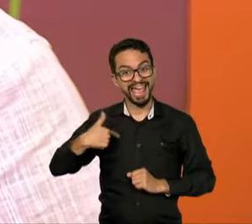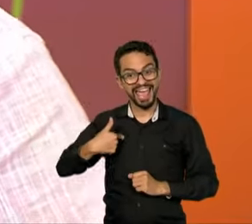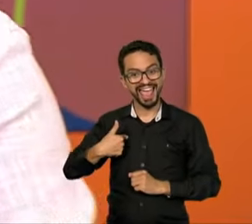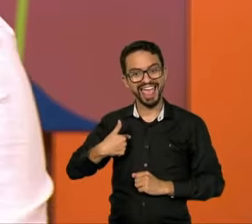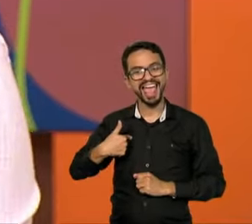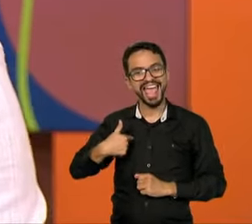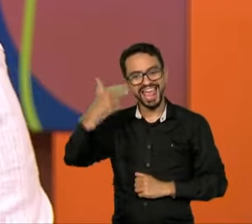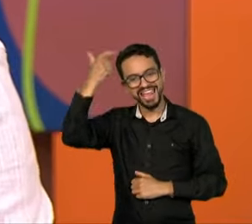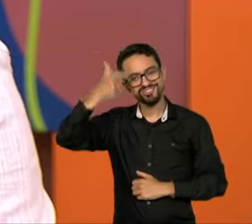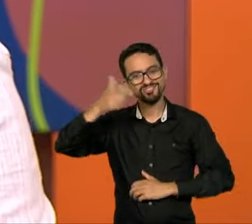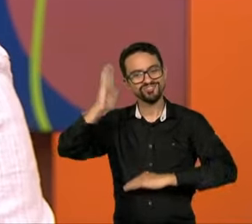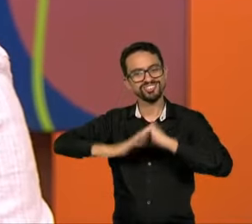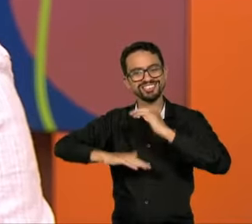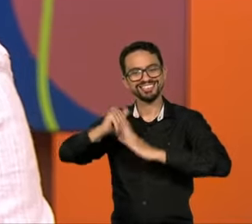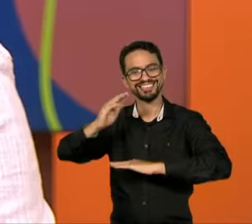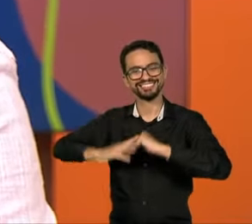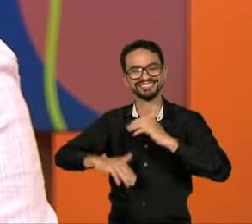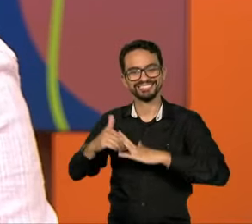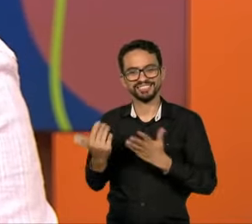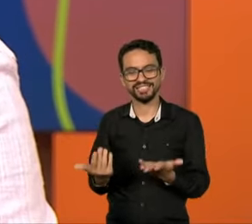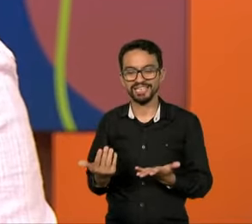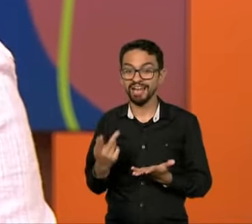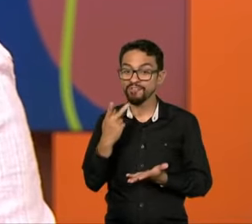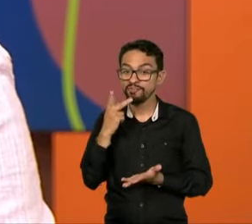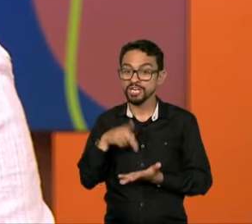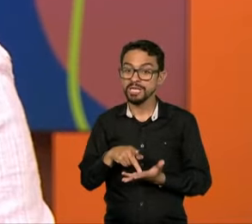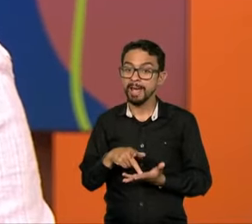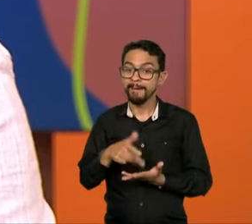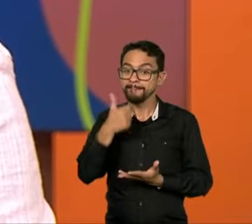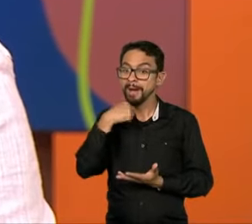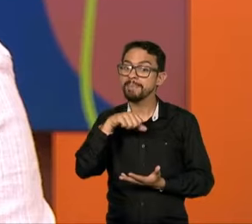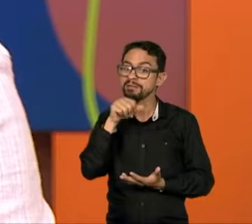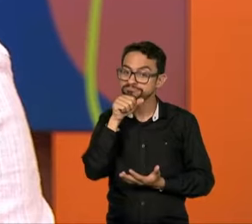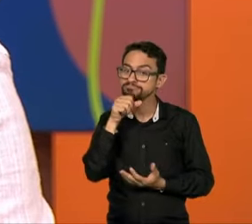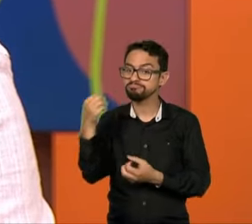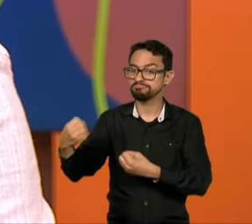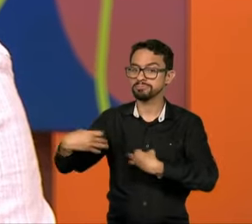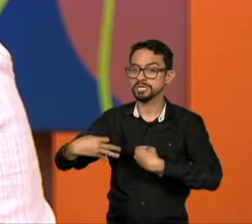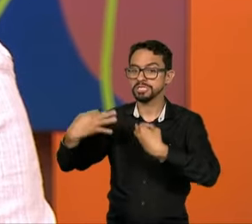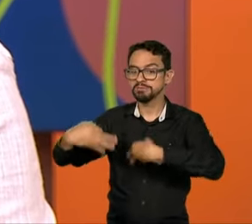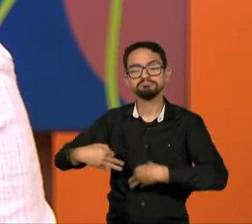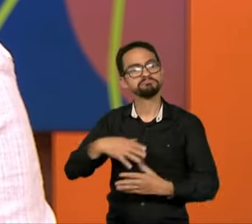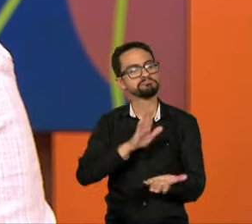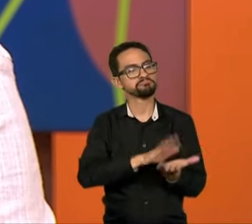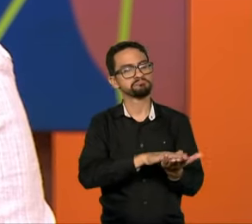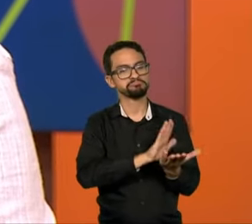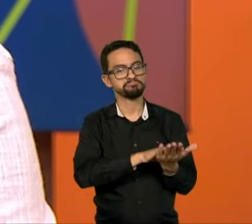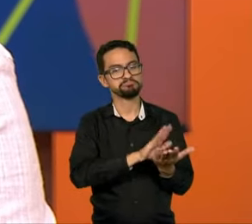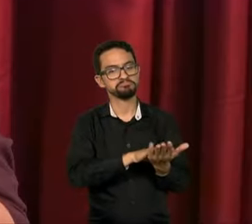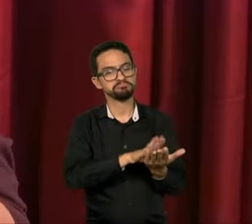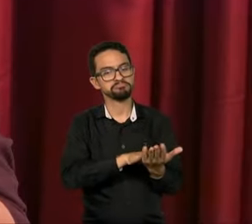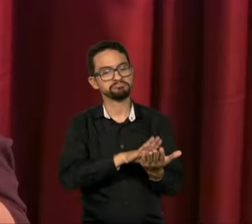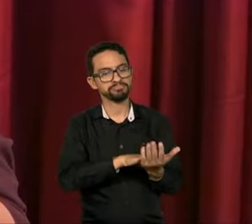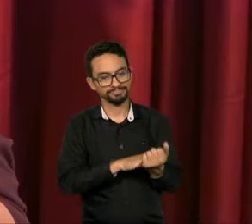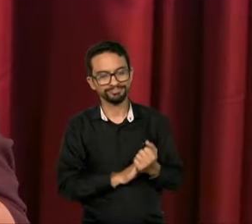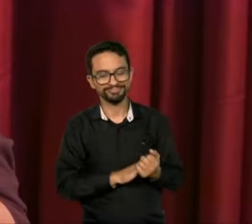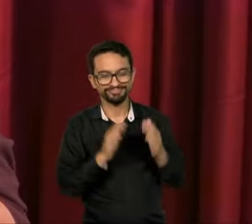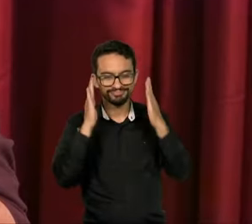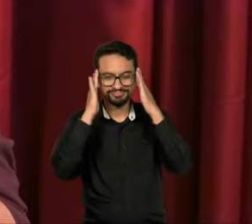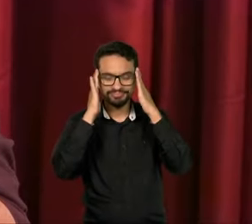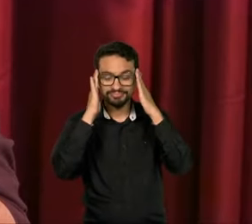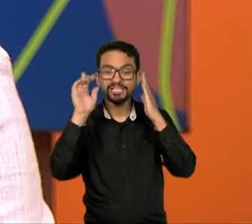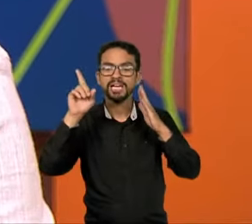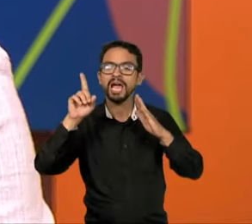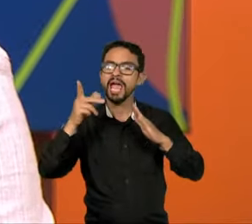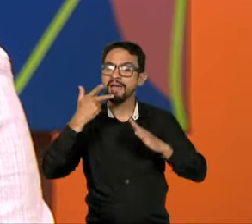eu mesmo, fui né? Fui eu que me eduquei. Eu posso dizer até meu pai. Que barato, então, que barato. Não que legal, foi, é isso,